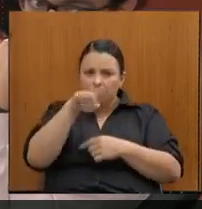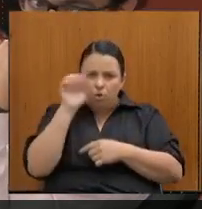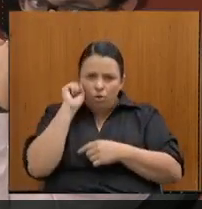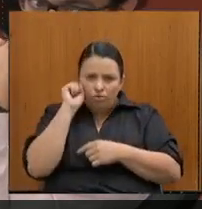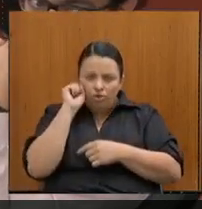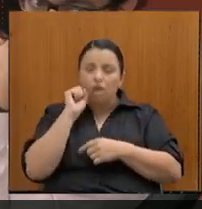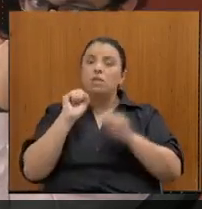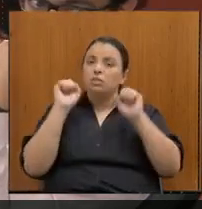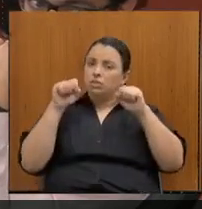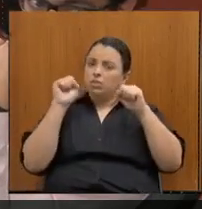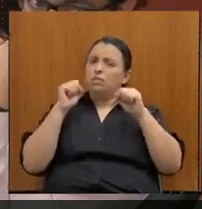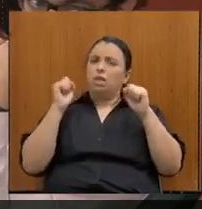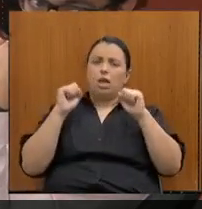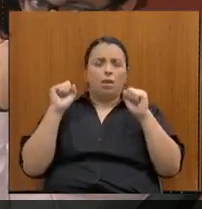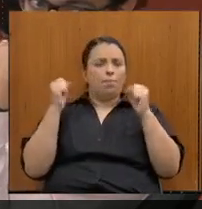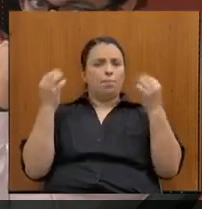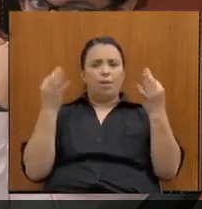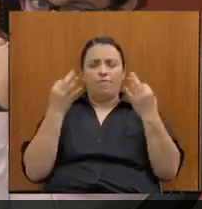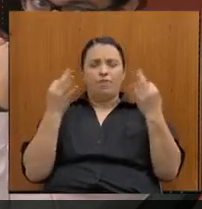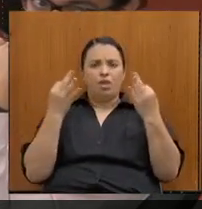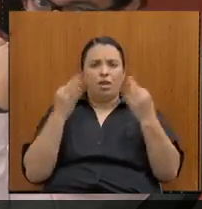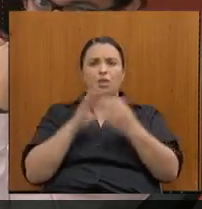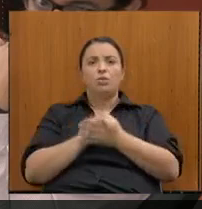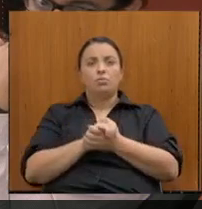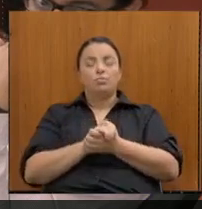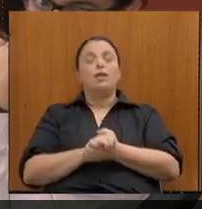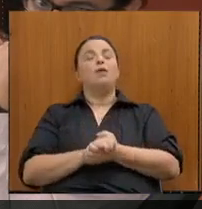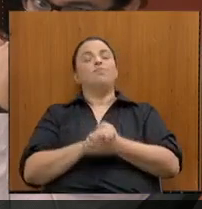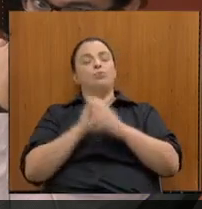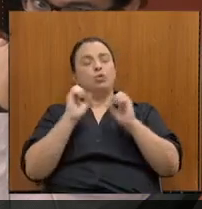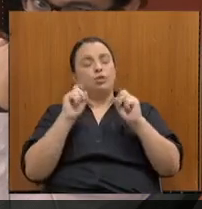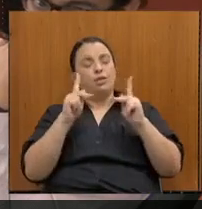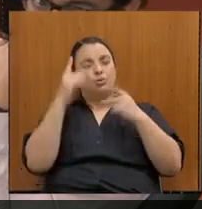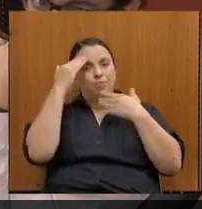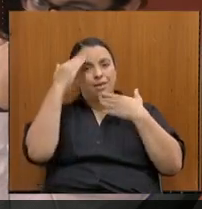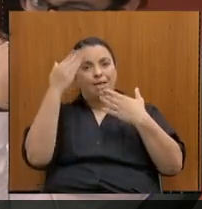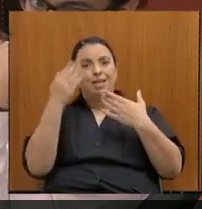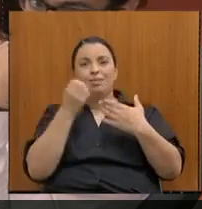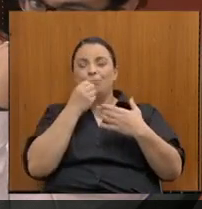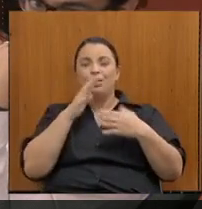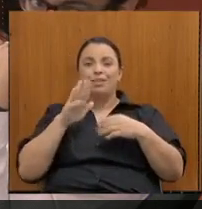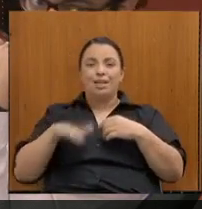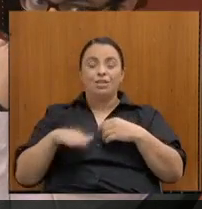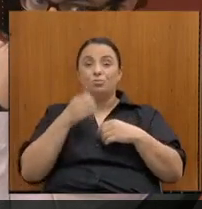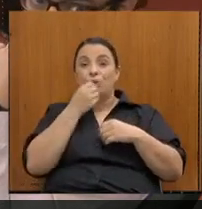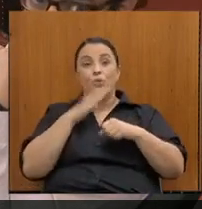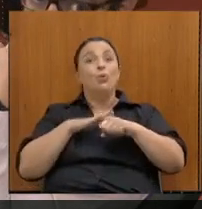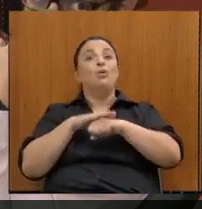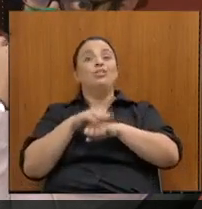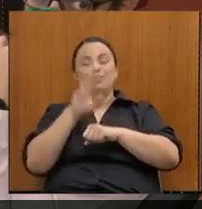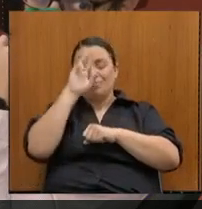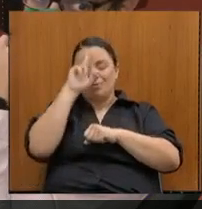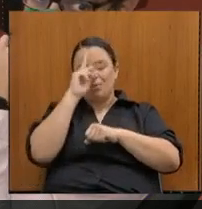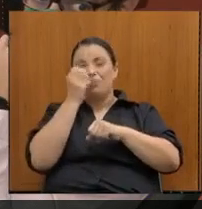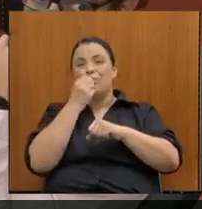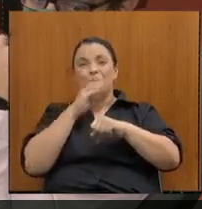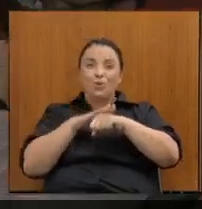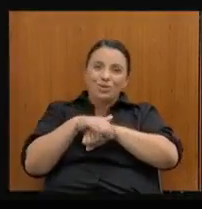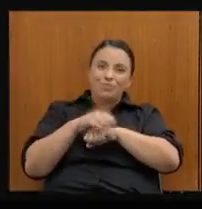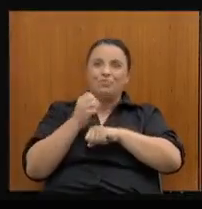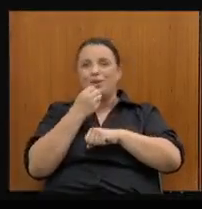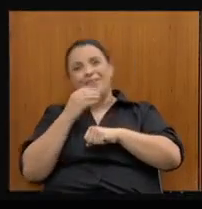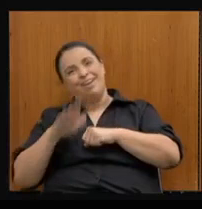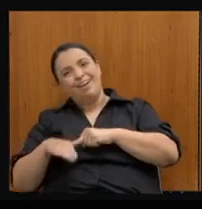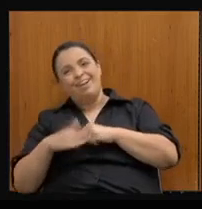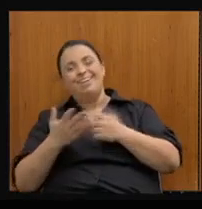sim Perfeitamente perfeito obrigado boa tarde boa noite boa noite boa tarde